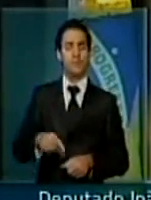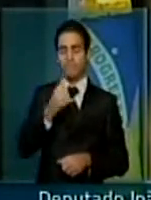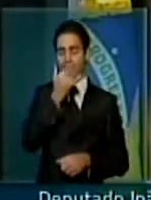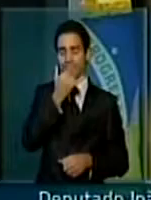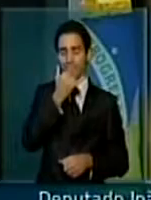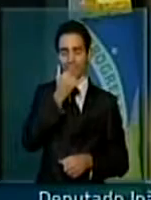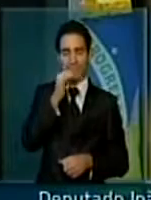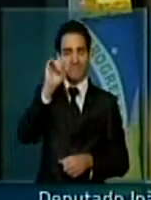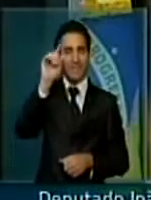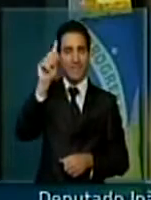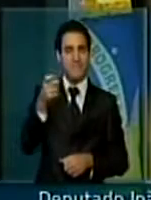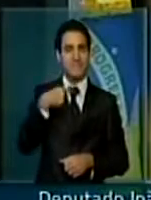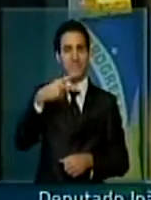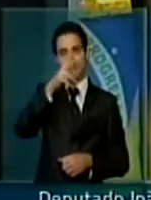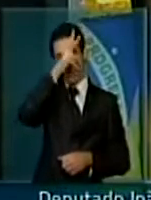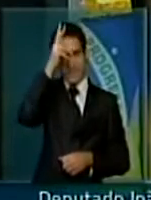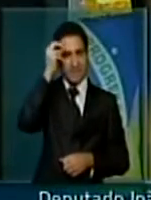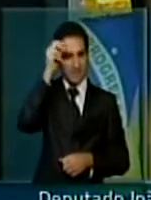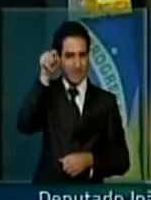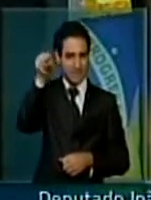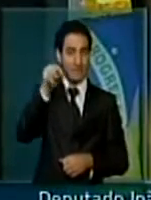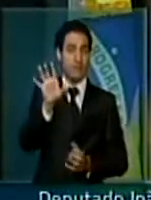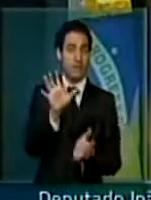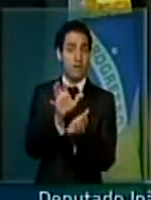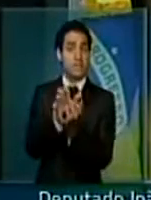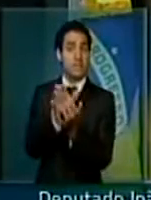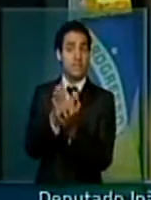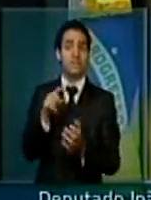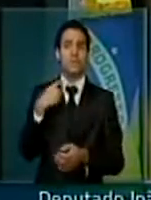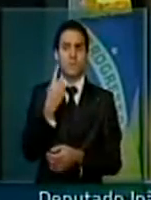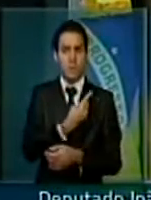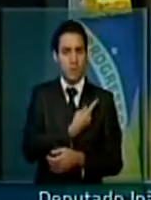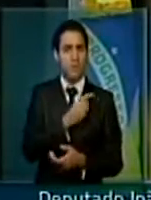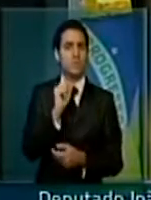Recife, nós incentivamos muito a cultura,